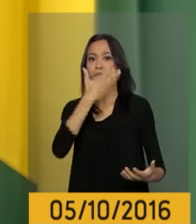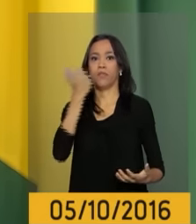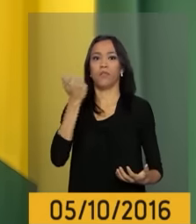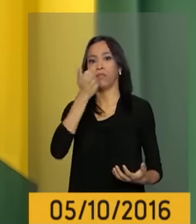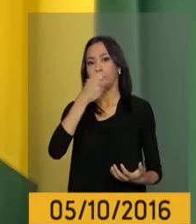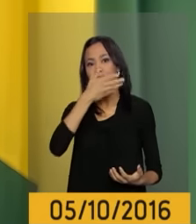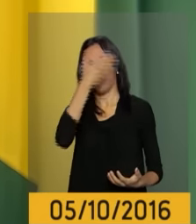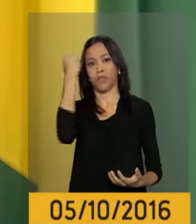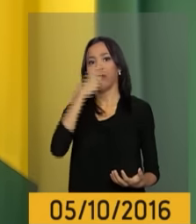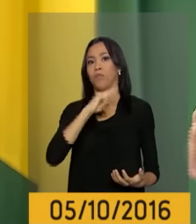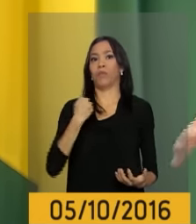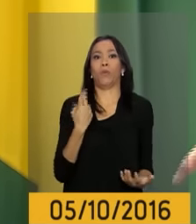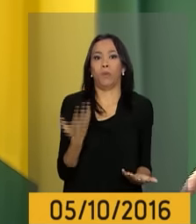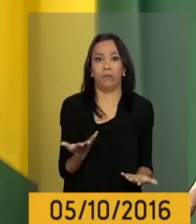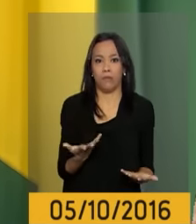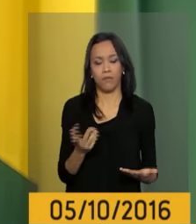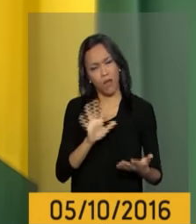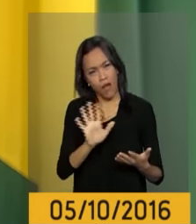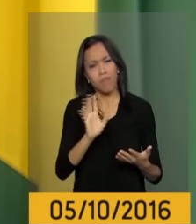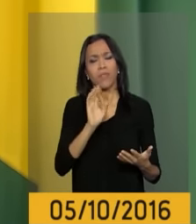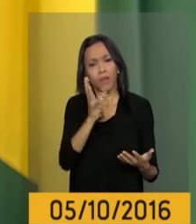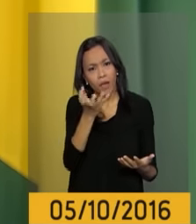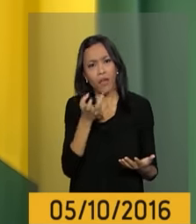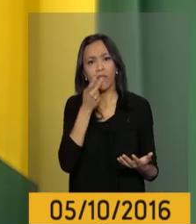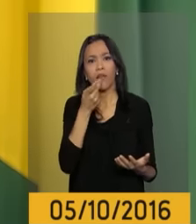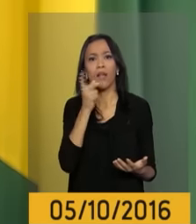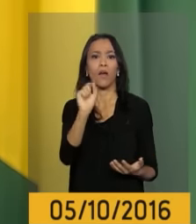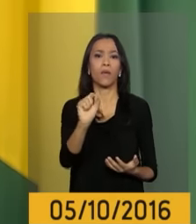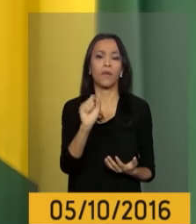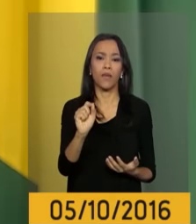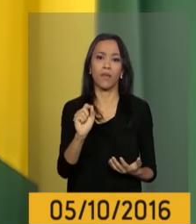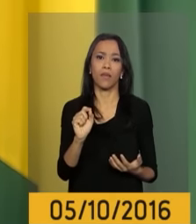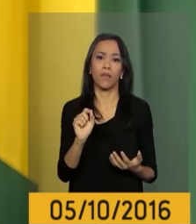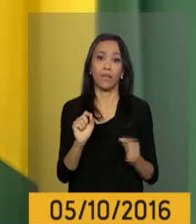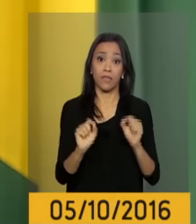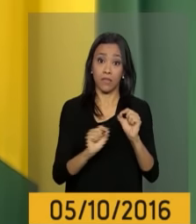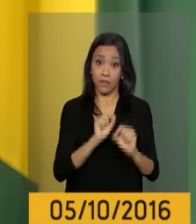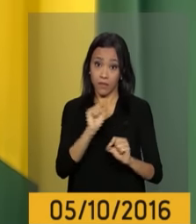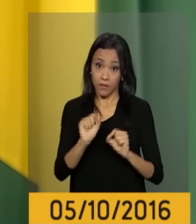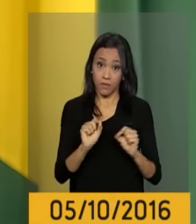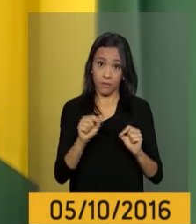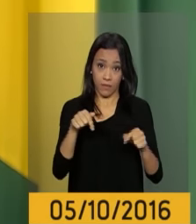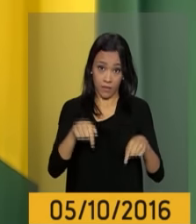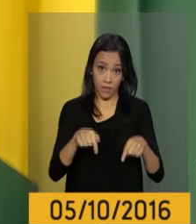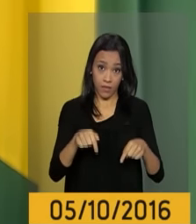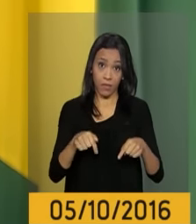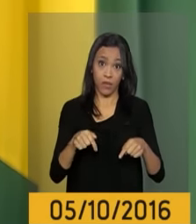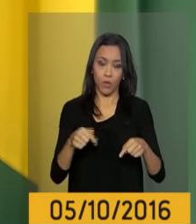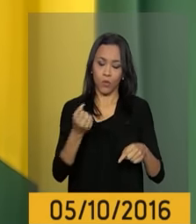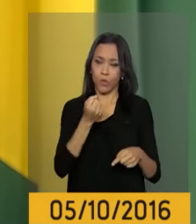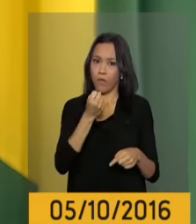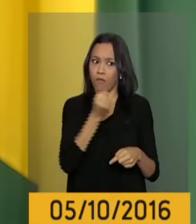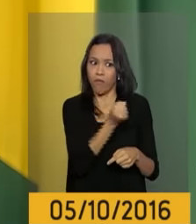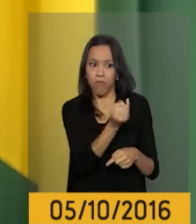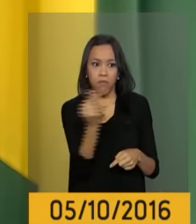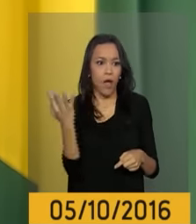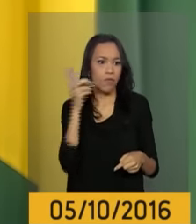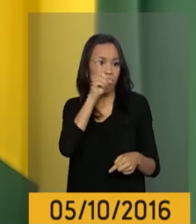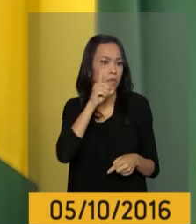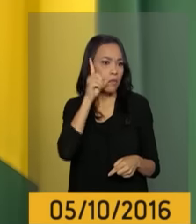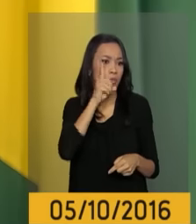Mas eu quero registrar o fato expressivo, significativo, do grande número de